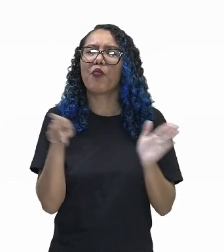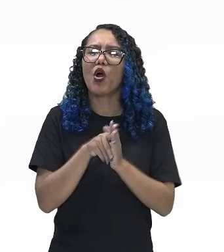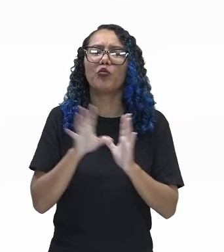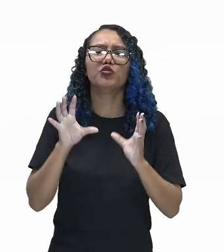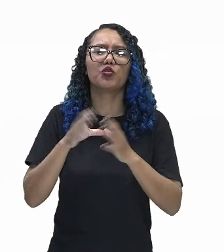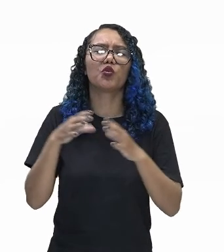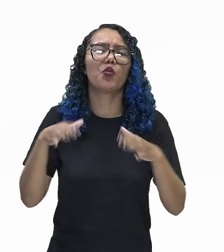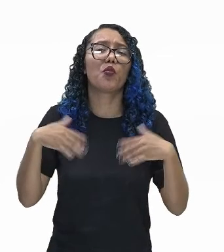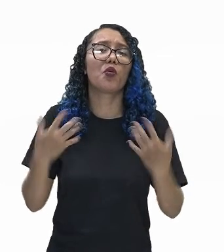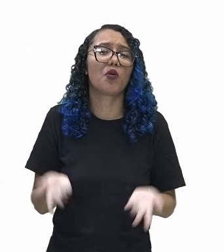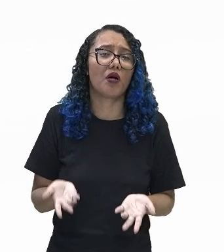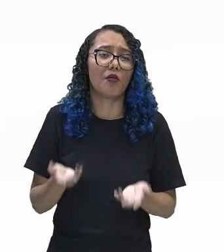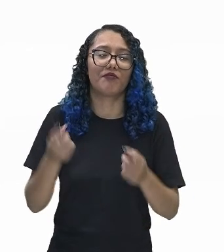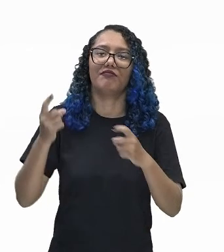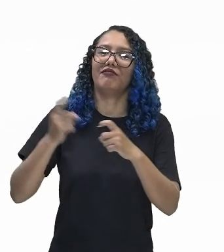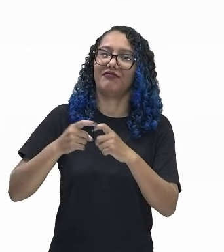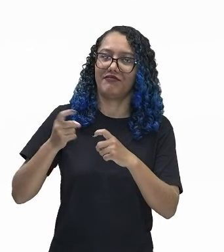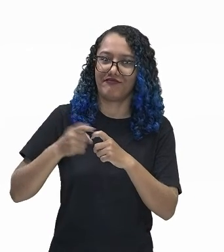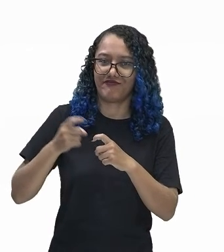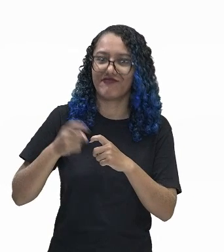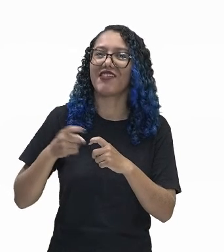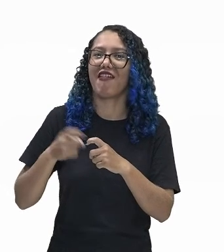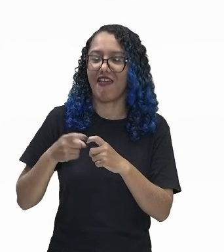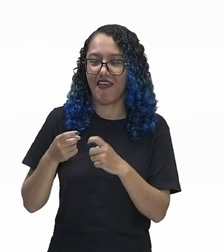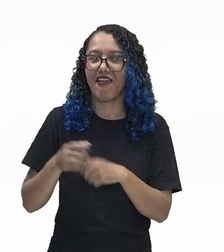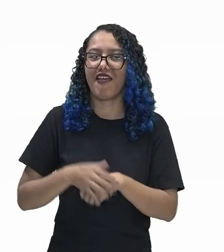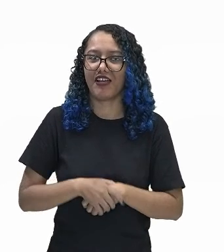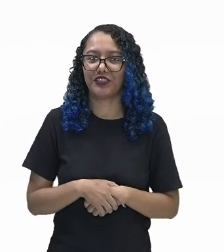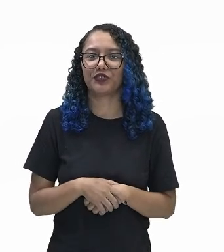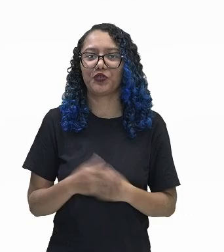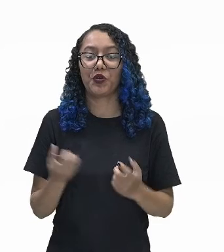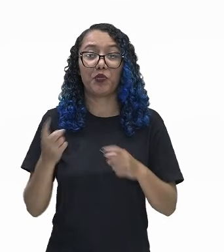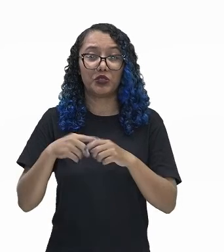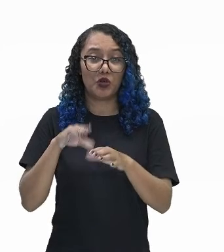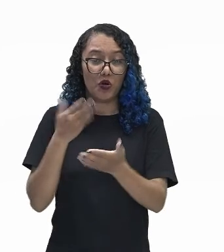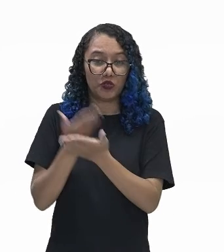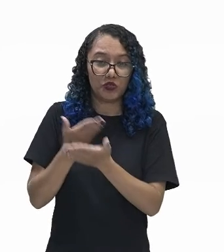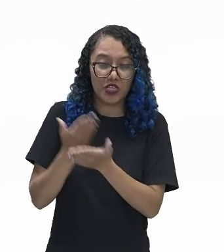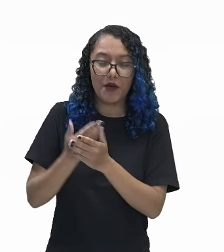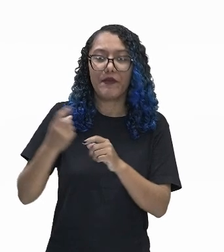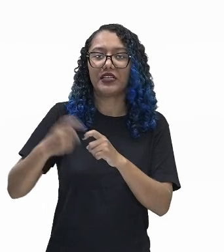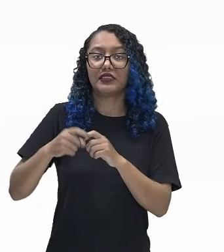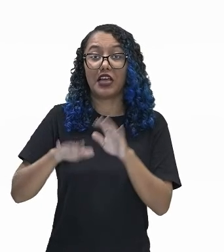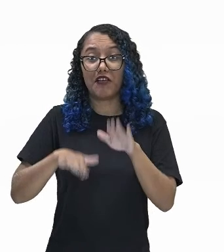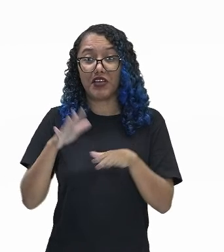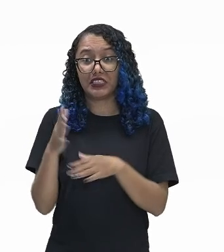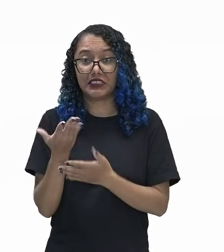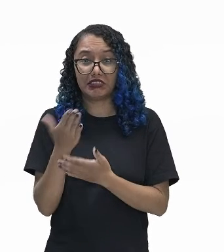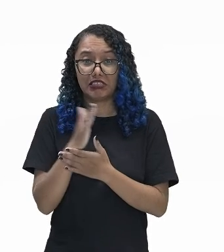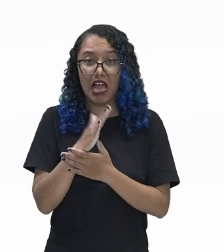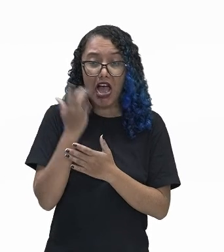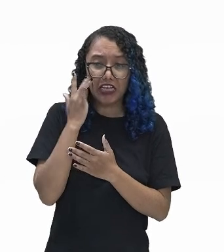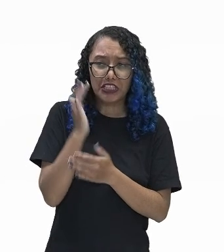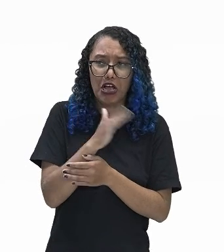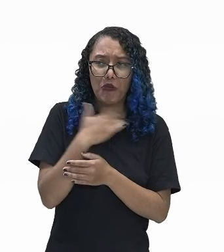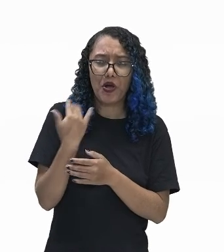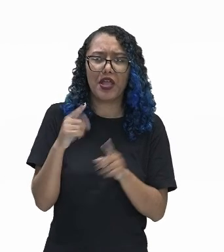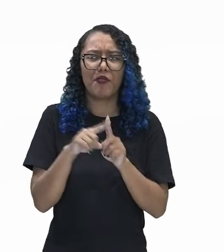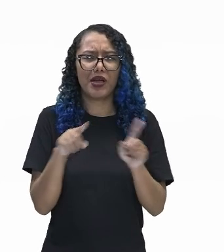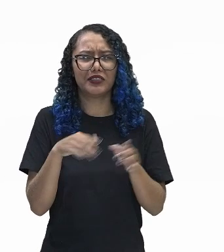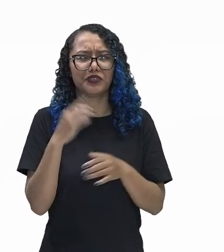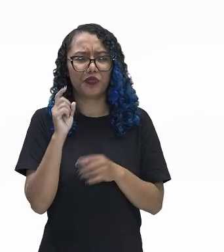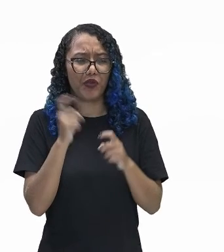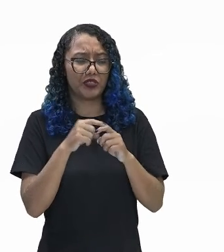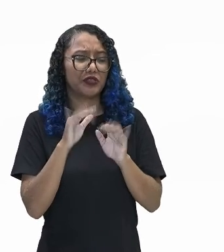grupo? Médicos, né? Pessoas que fizeram medicina. Tanto que a gente acha que está morrendo, quando chega lá com o médico diz, não,